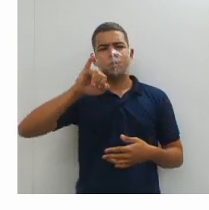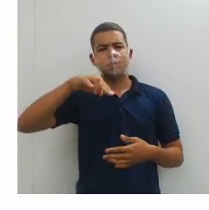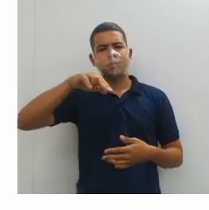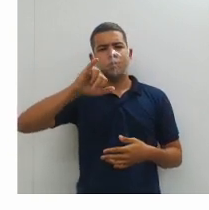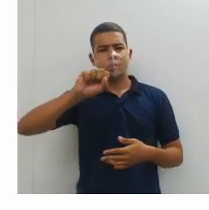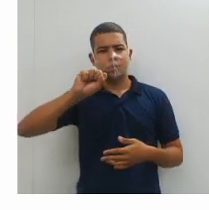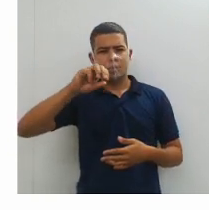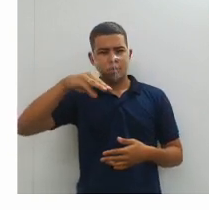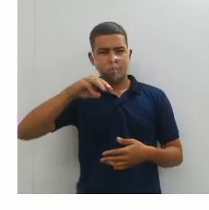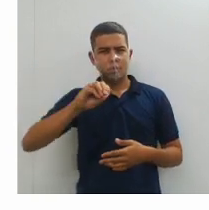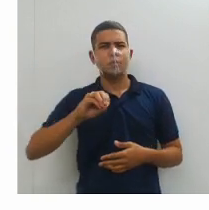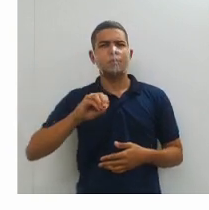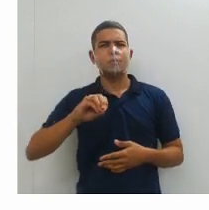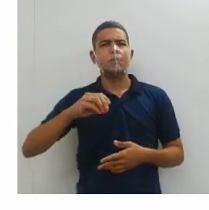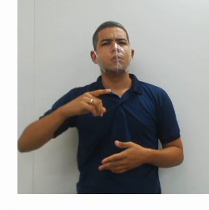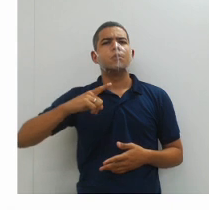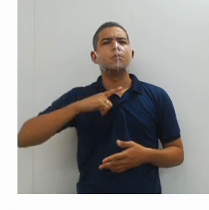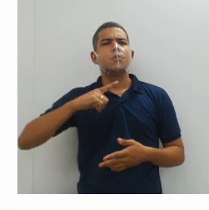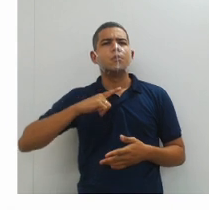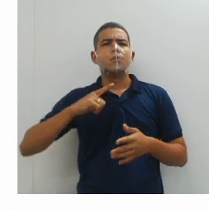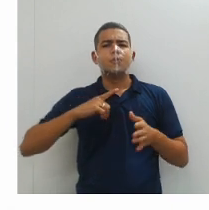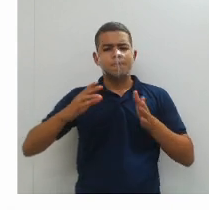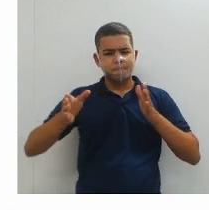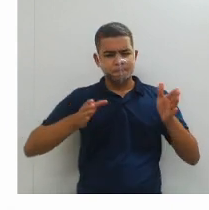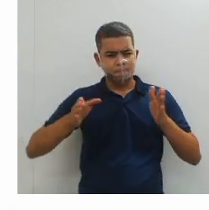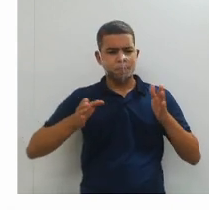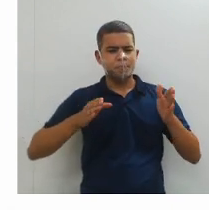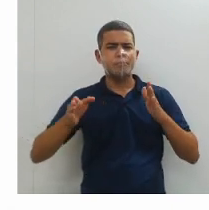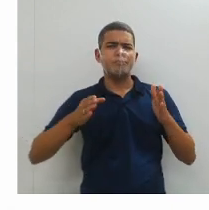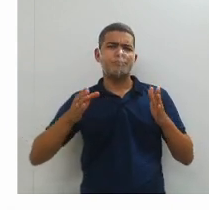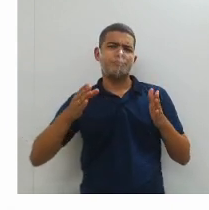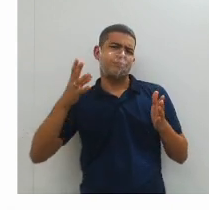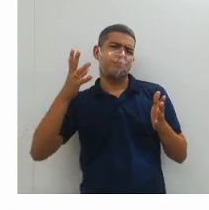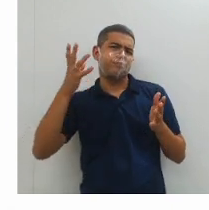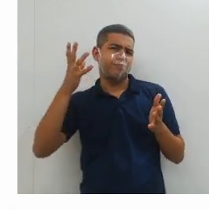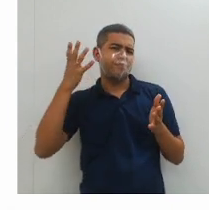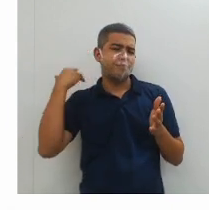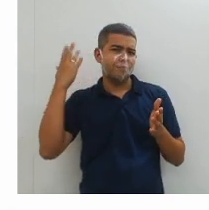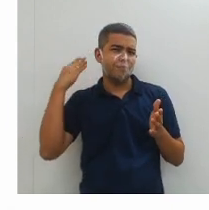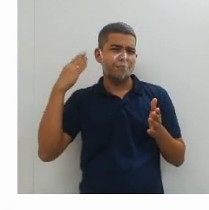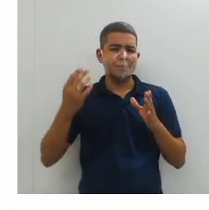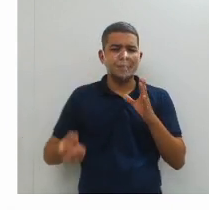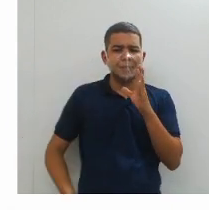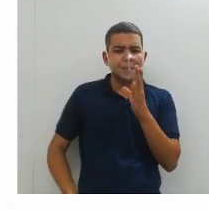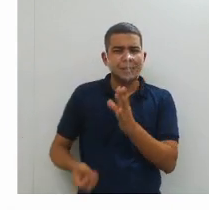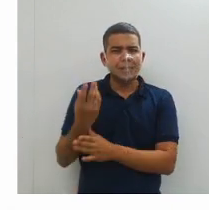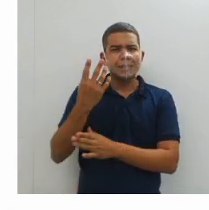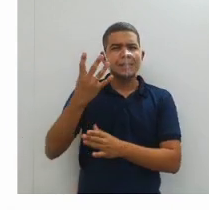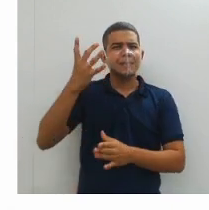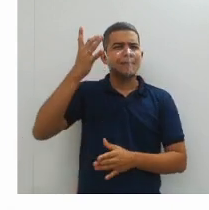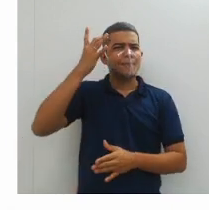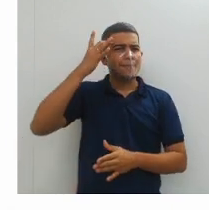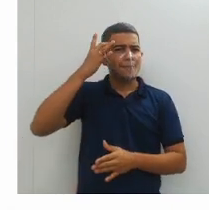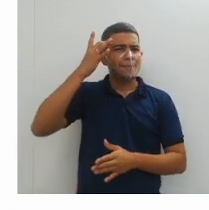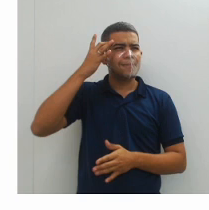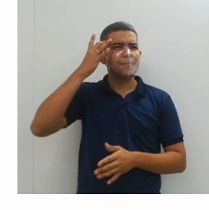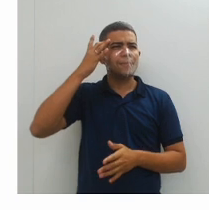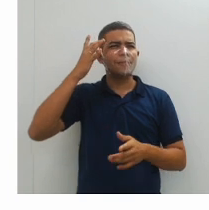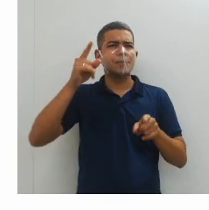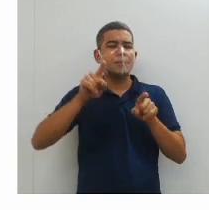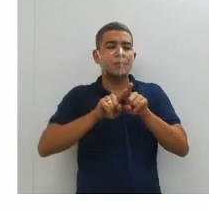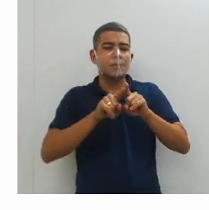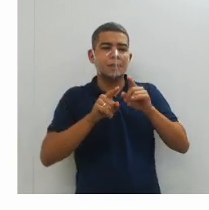nesse período aí, é uma época em que houve o ápice do racionalismo e do